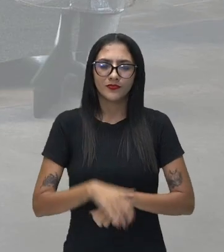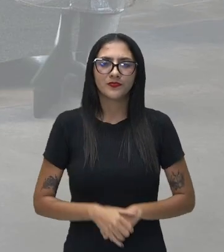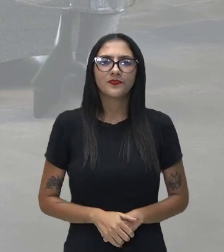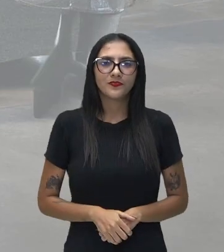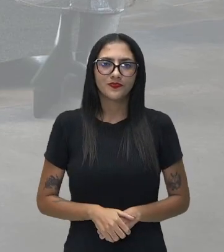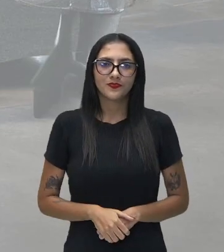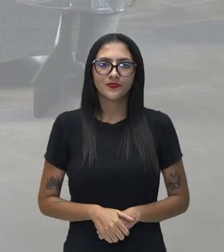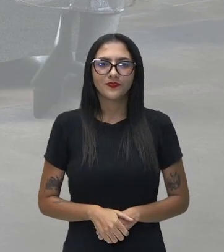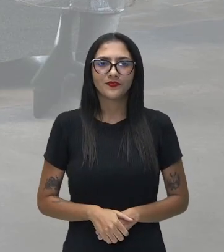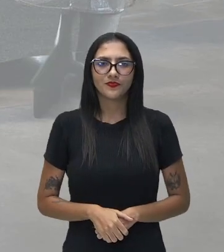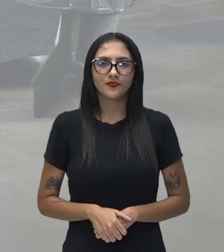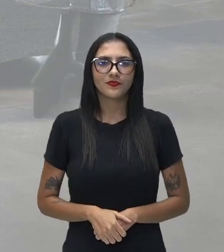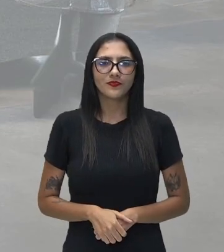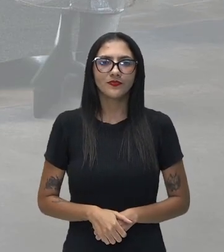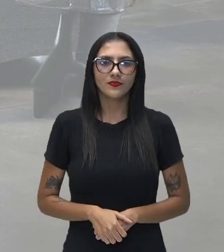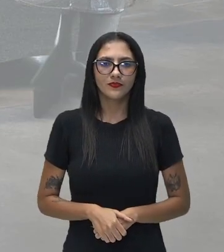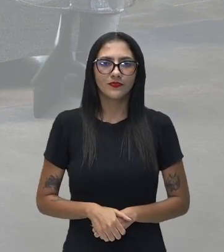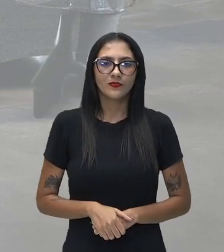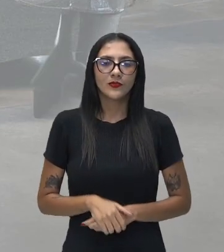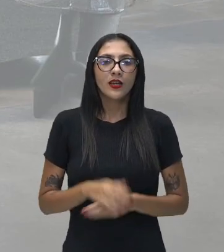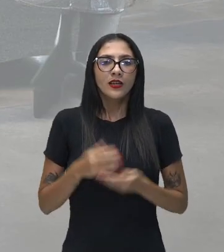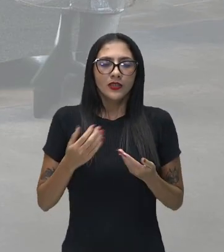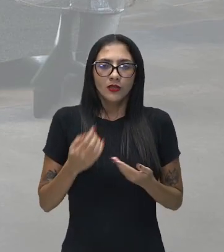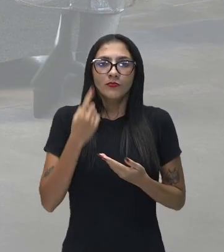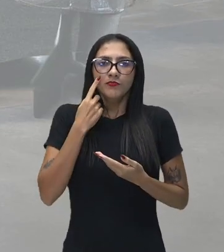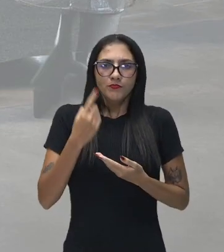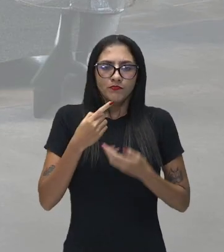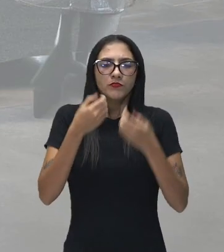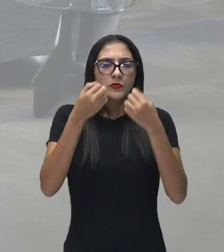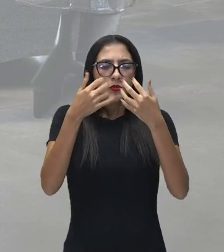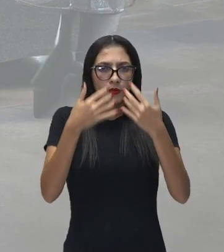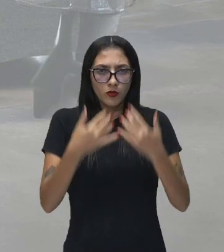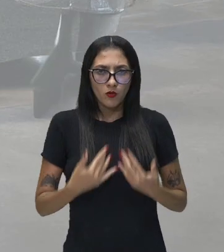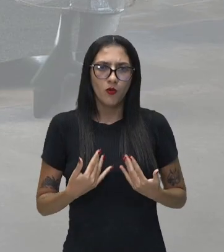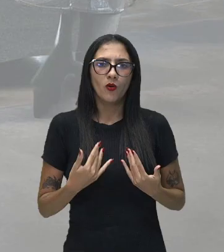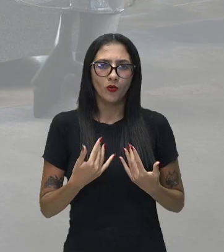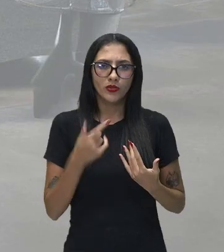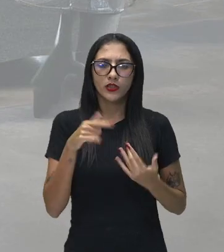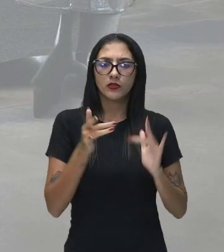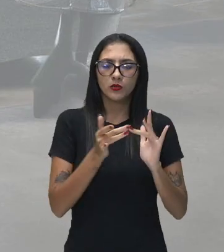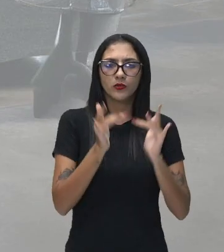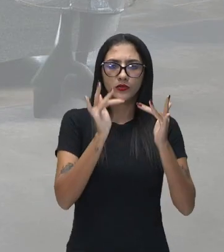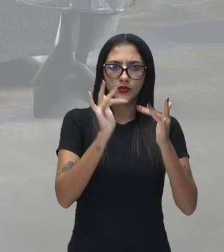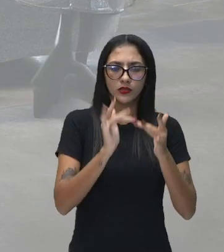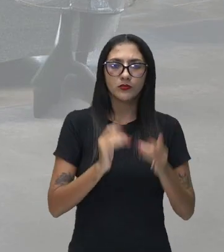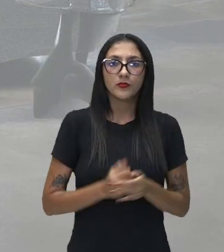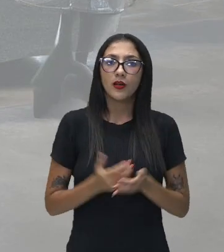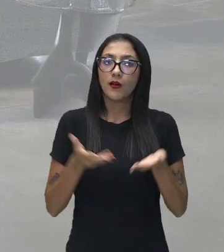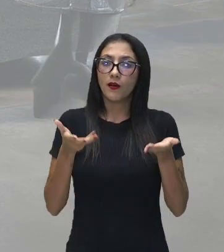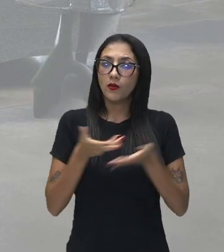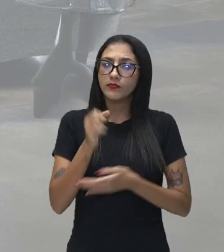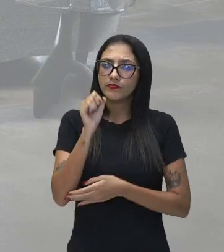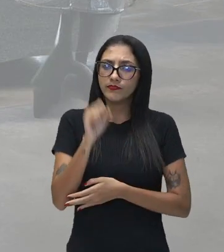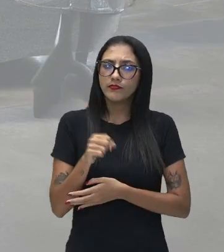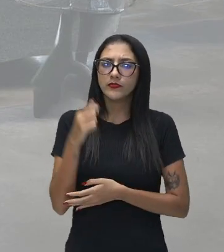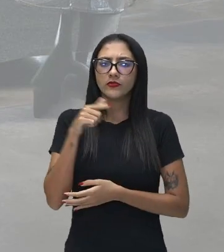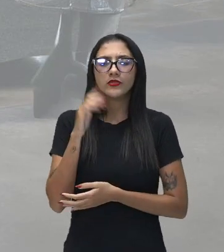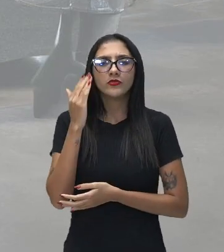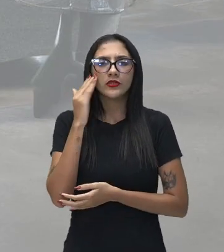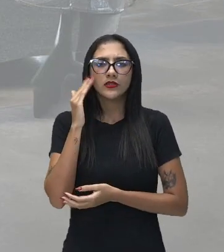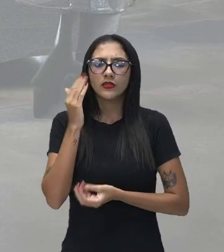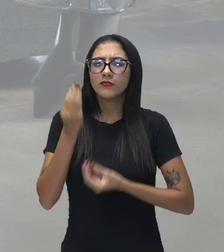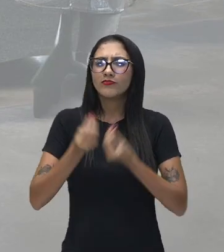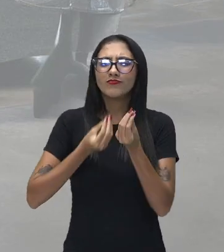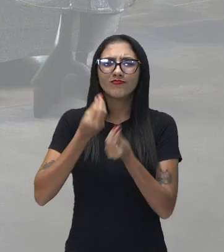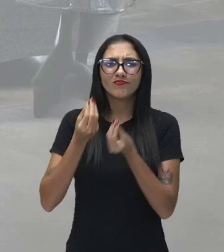Então, após situarmos essa questão, a gente vai passar a entender como aconteceu essa quebra